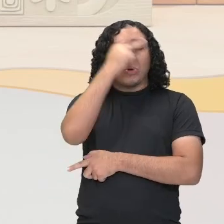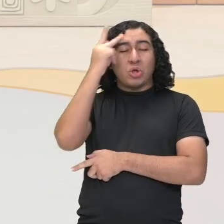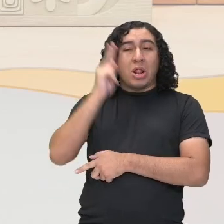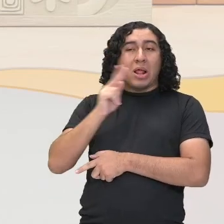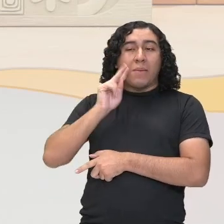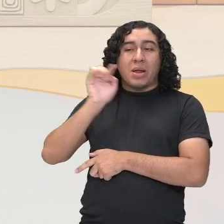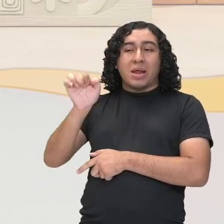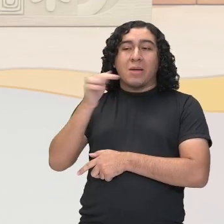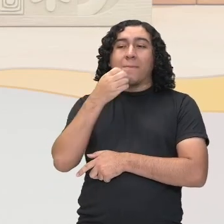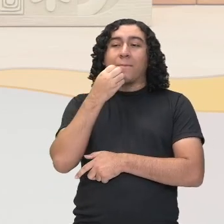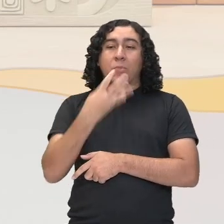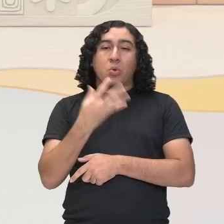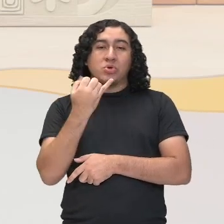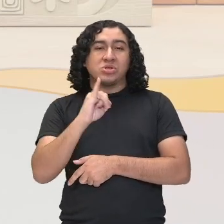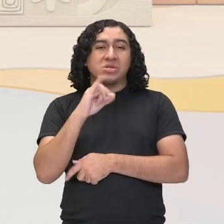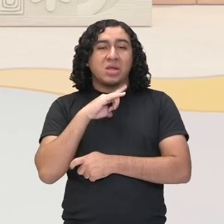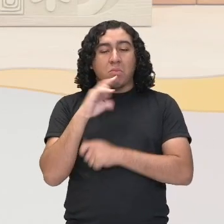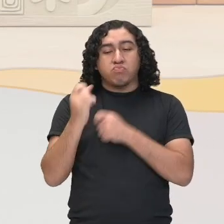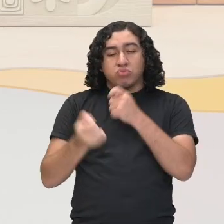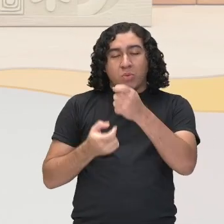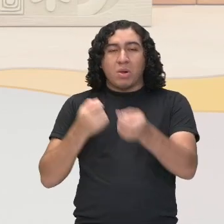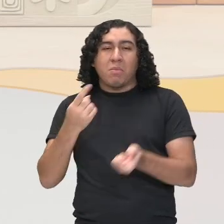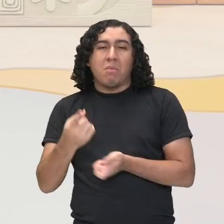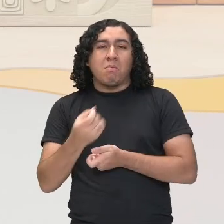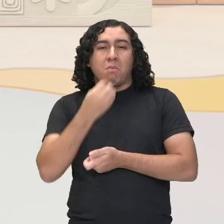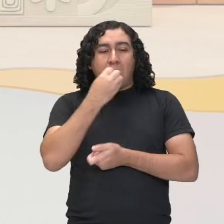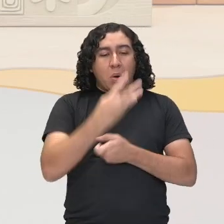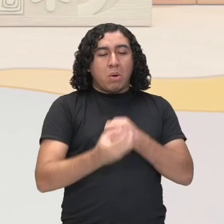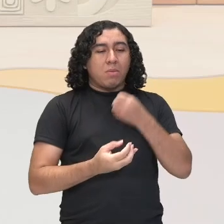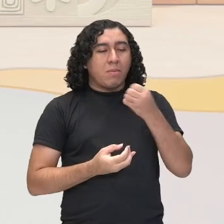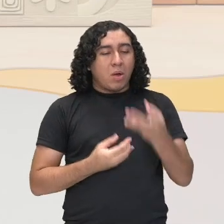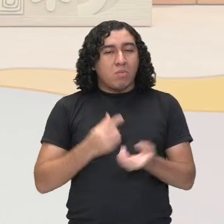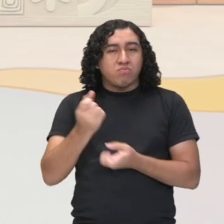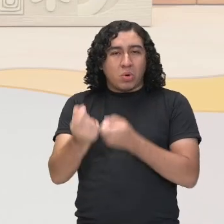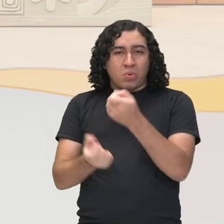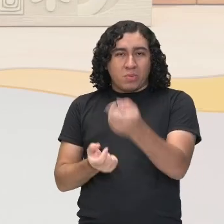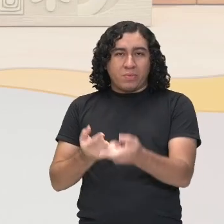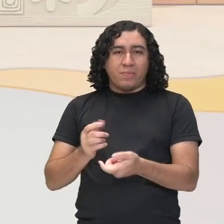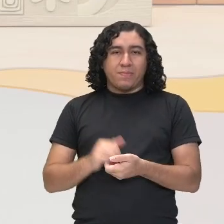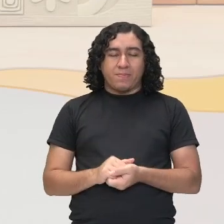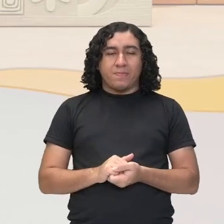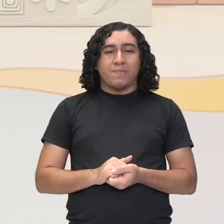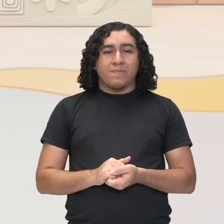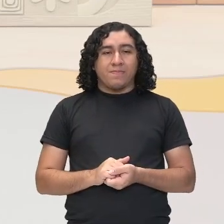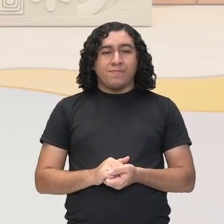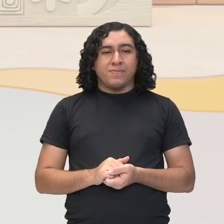de tempos em tempos soltando parte do resultado de sua ação popular, e